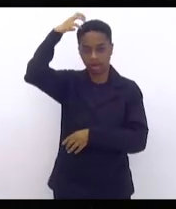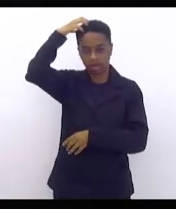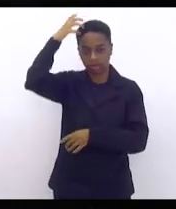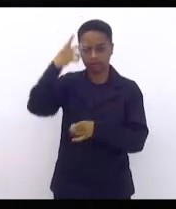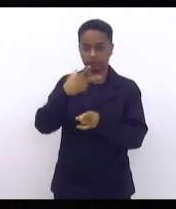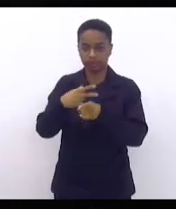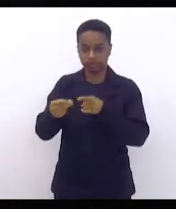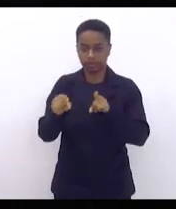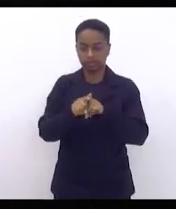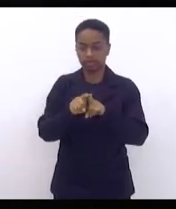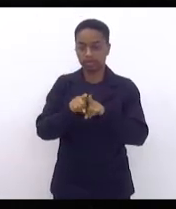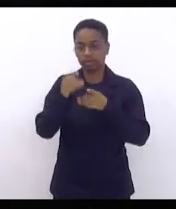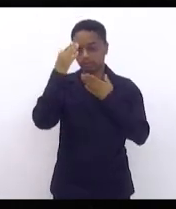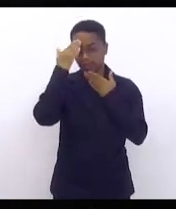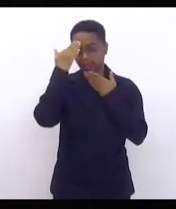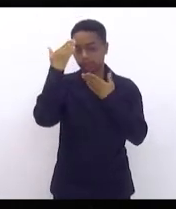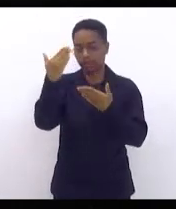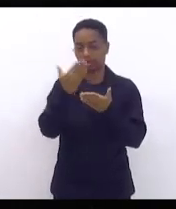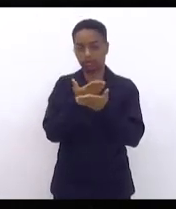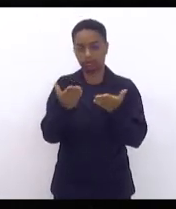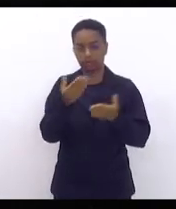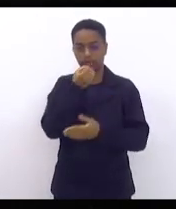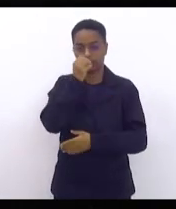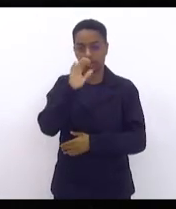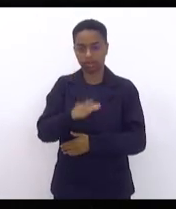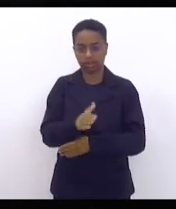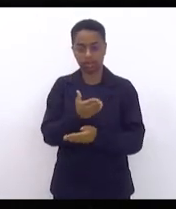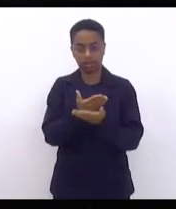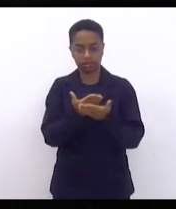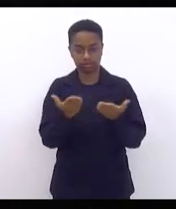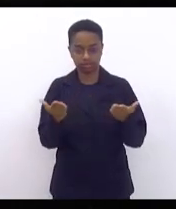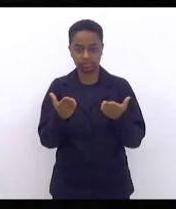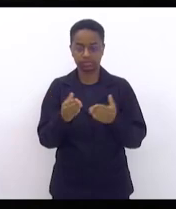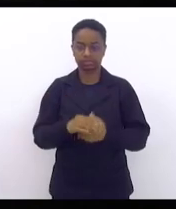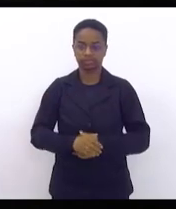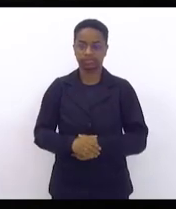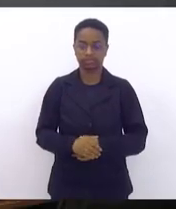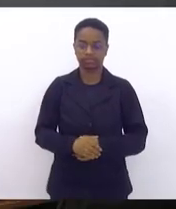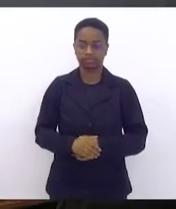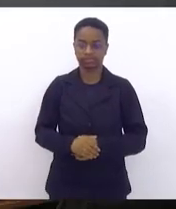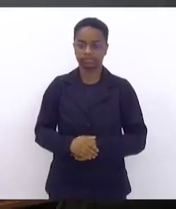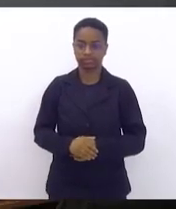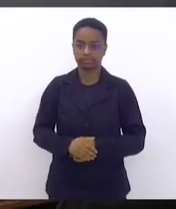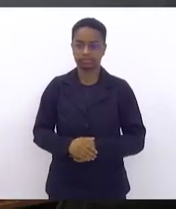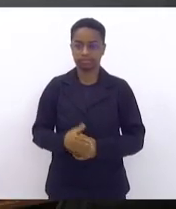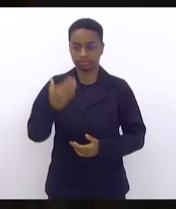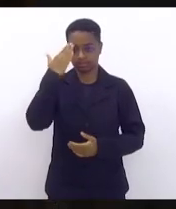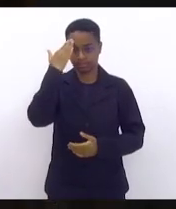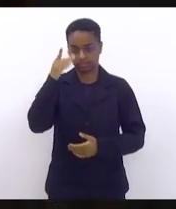Angra dos Reis meu muito obrigada uma boa tarde a todos e a todas deputado